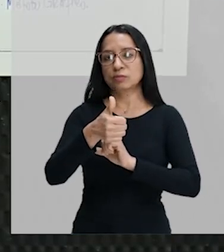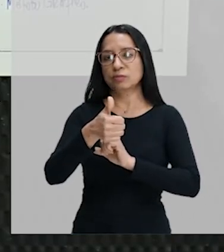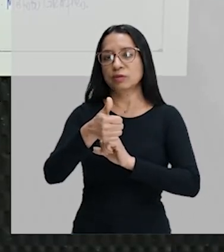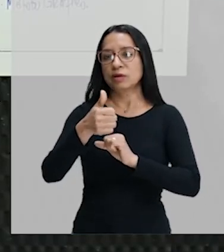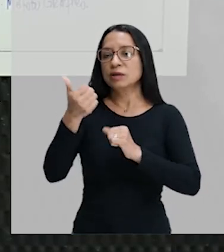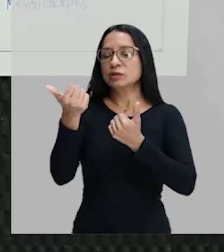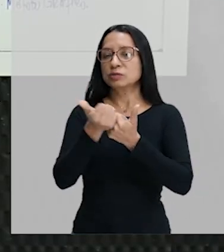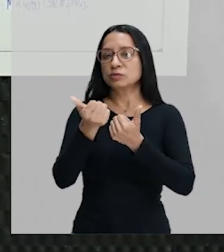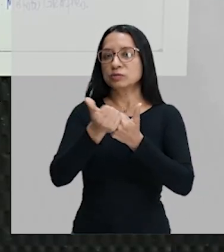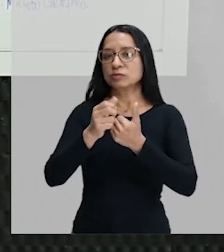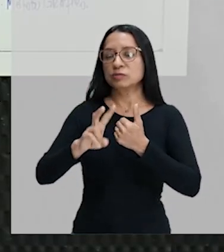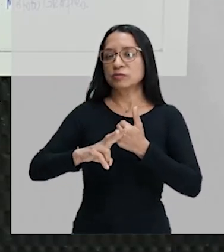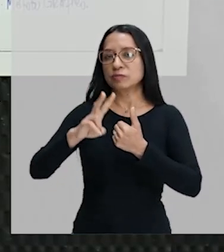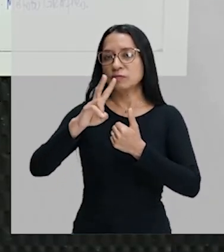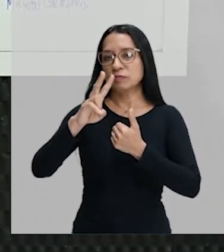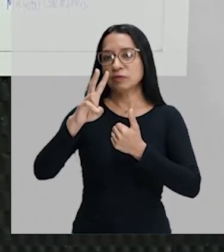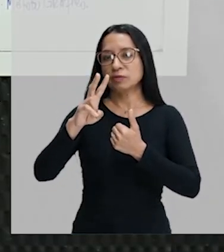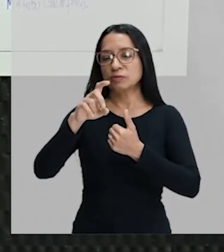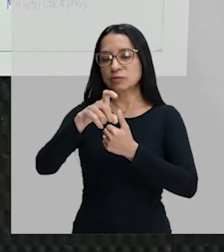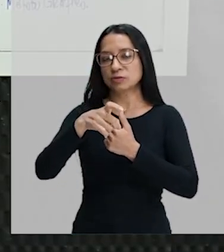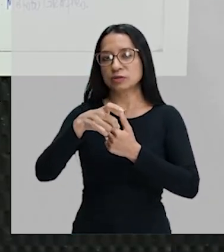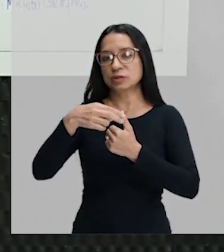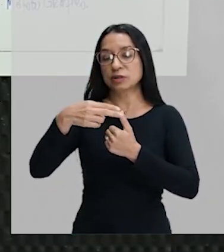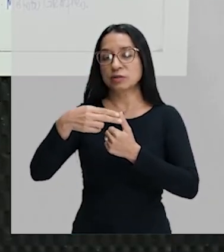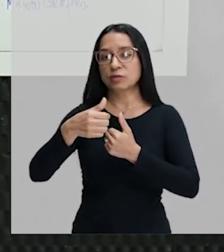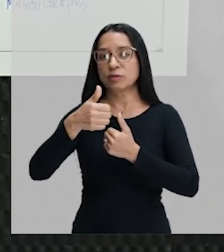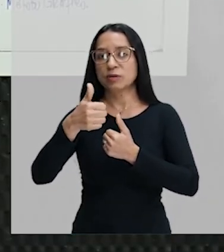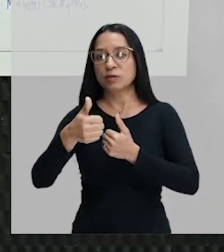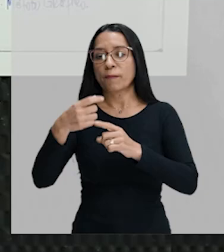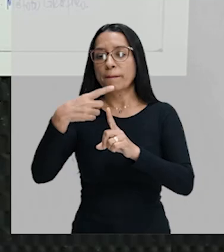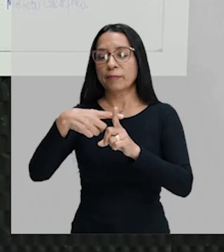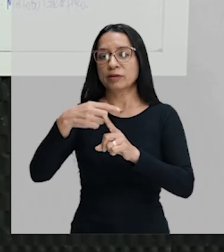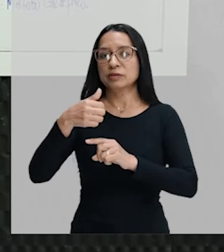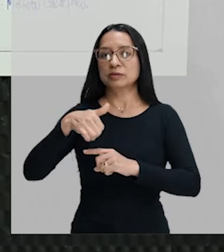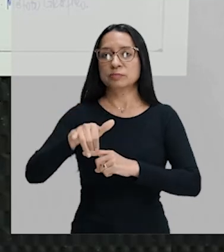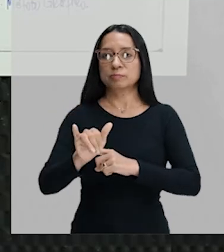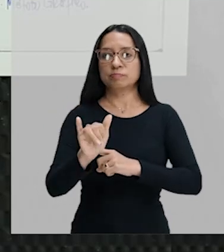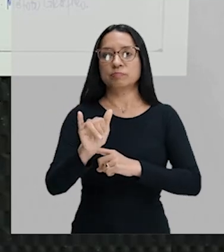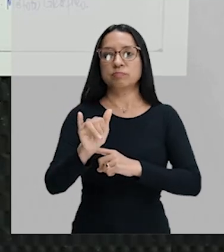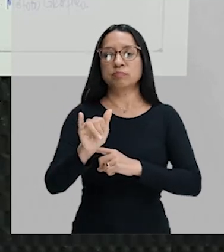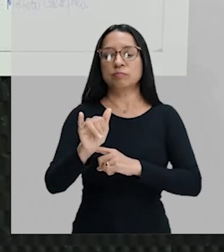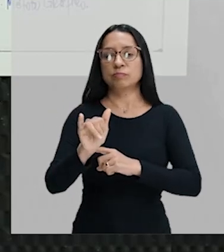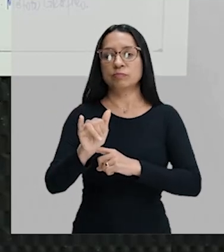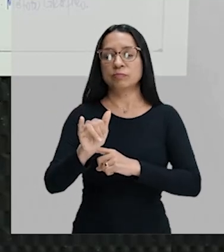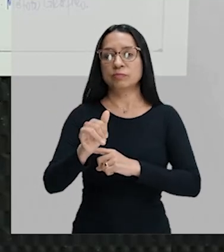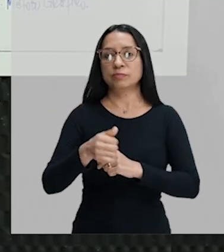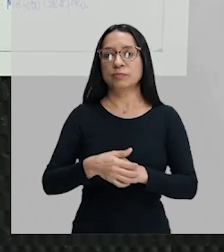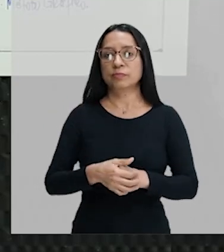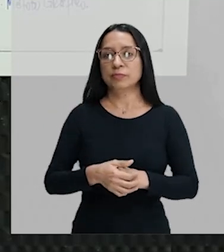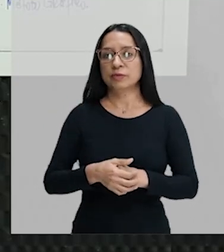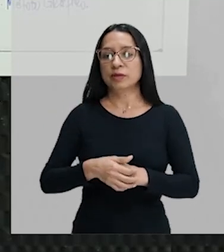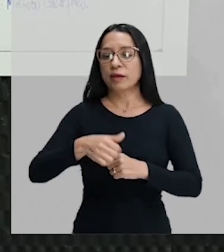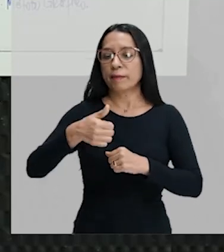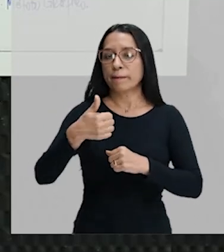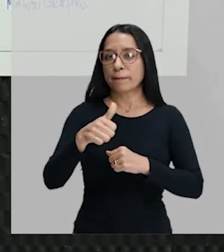de x que vale 1 mais y. Tá? Então, a primeira equação, que é 2x,